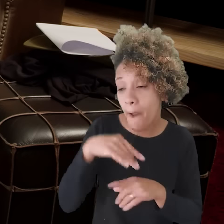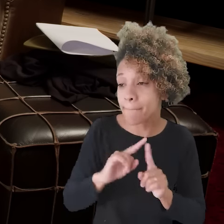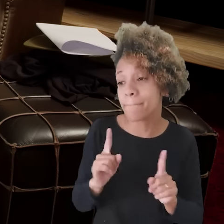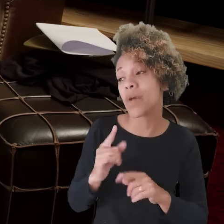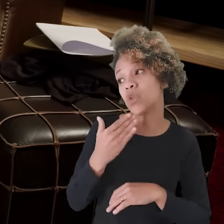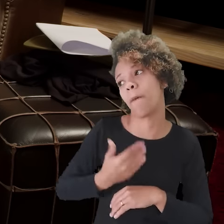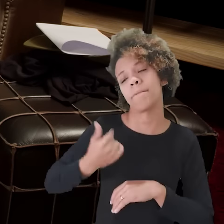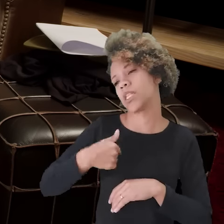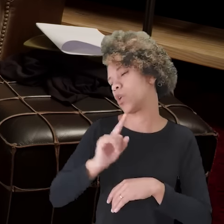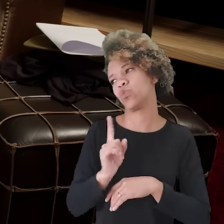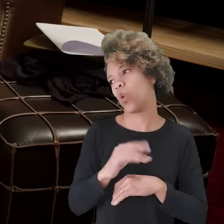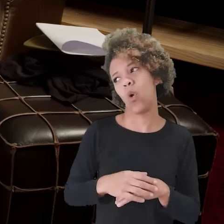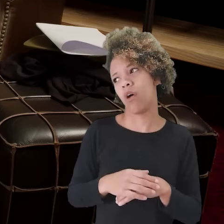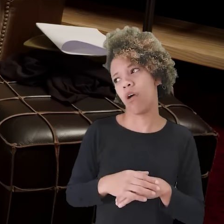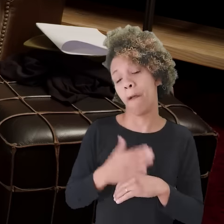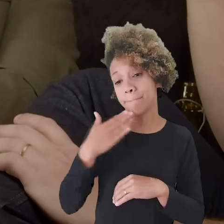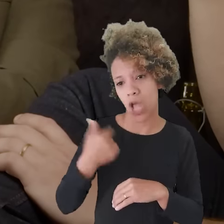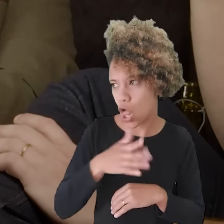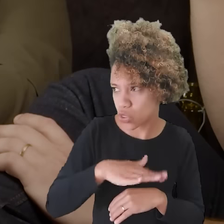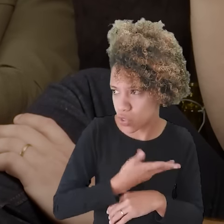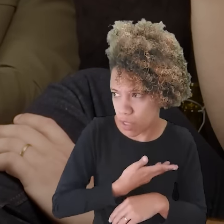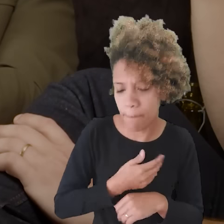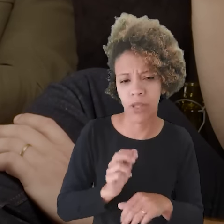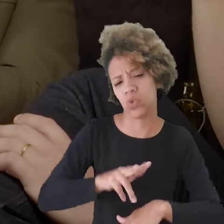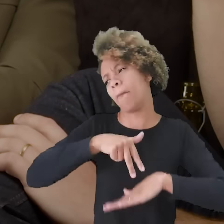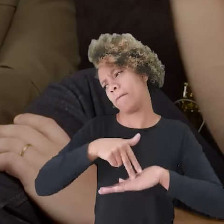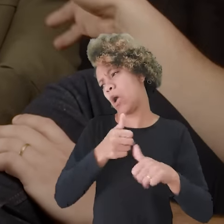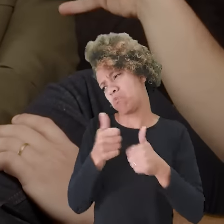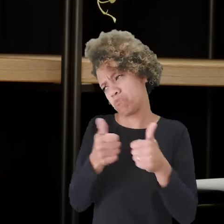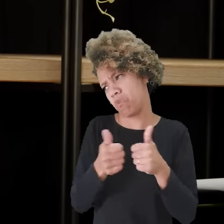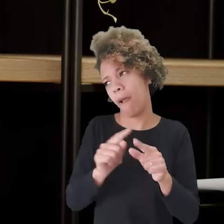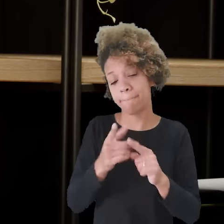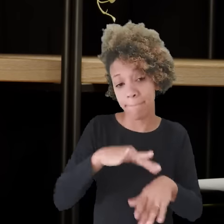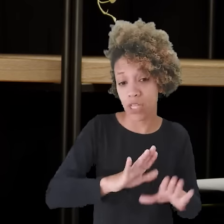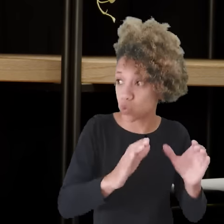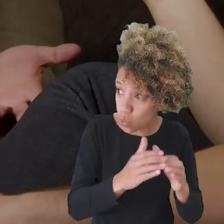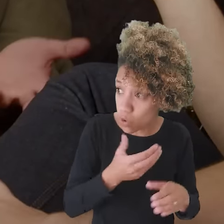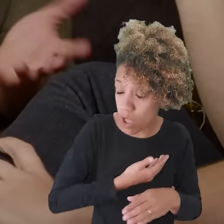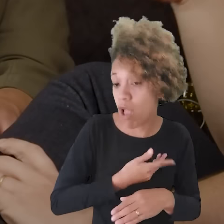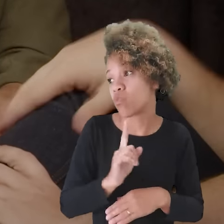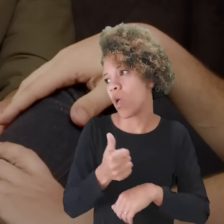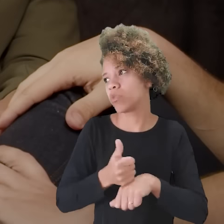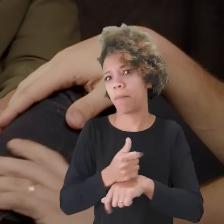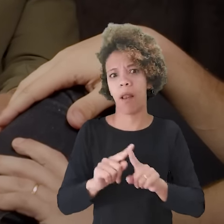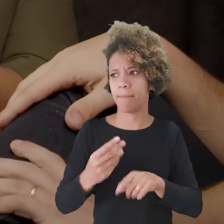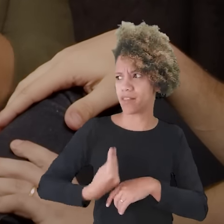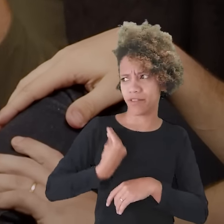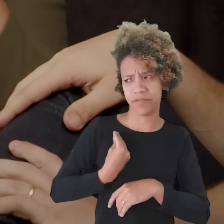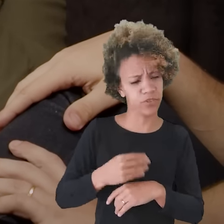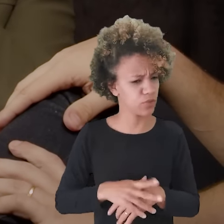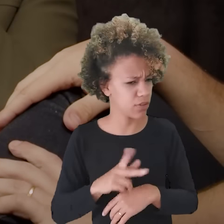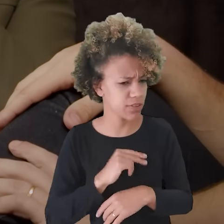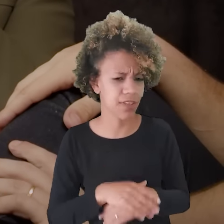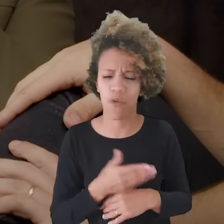sem graça mas o mais engraçado você não é não dos meus amigos não no palco Eles não sabem fazer o trabalho deles mas na vida